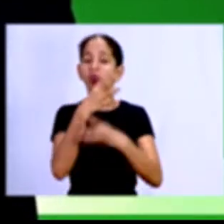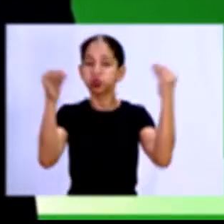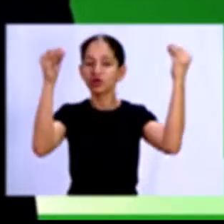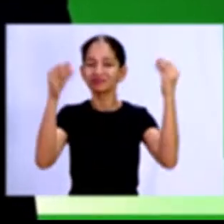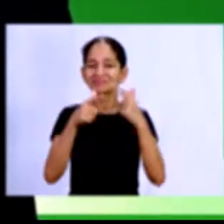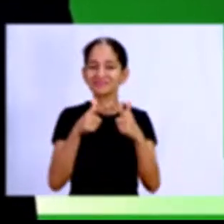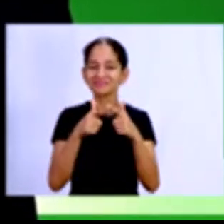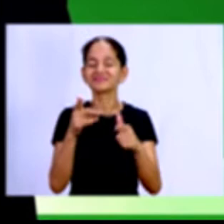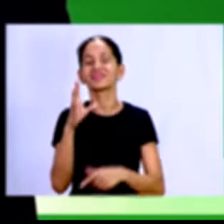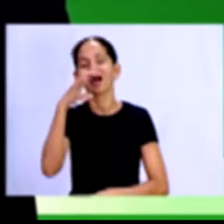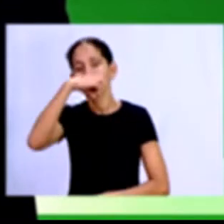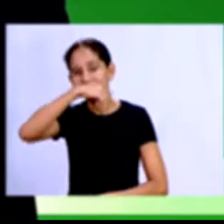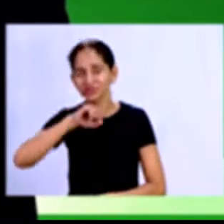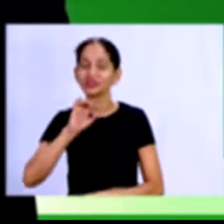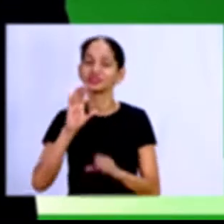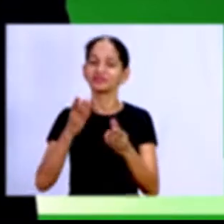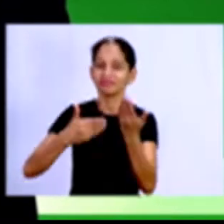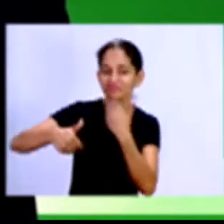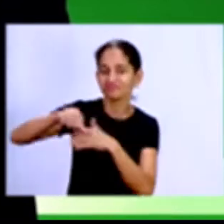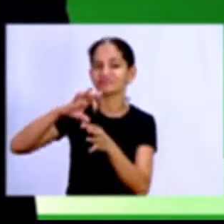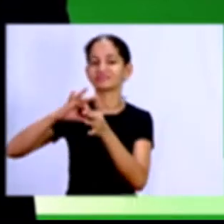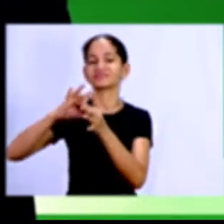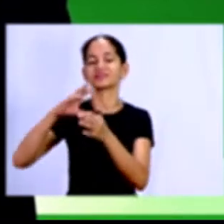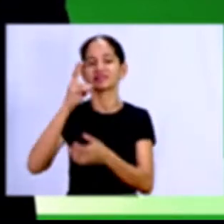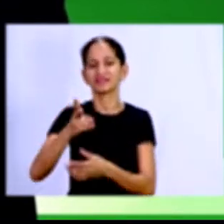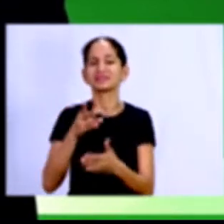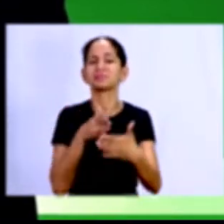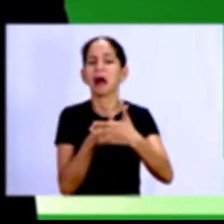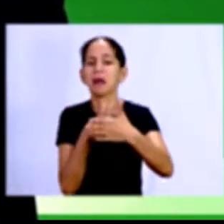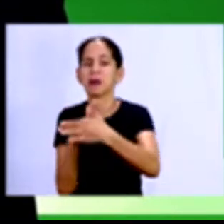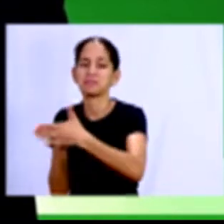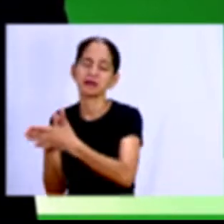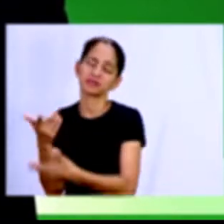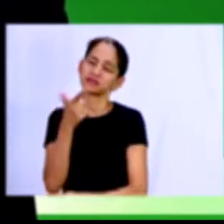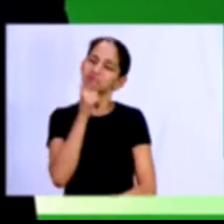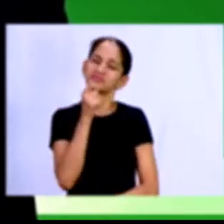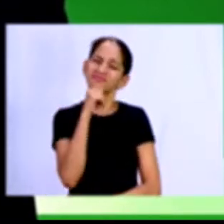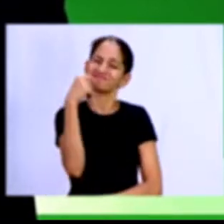localidade. Então a ideia dessa colaboração é não ter barreiras